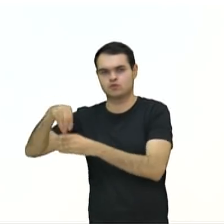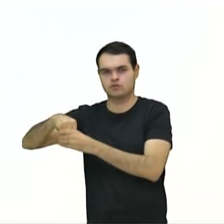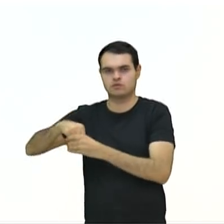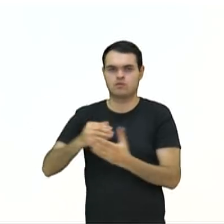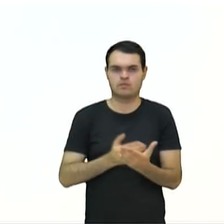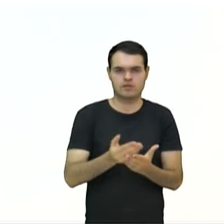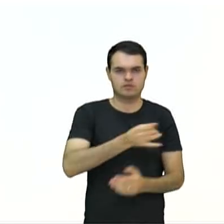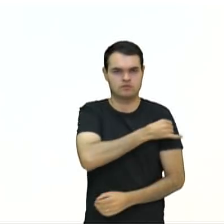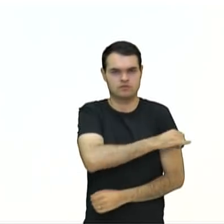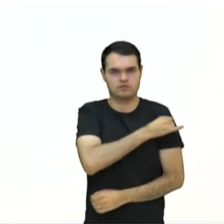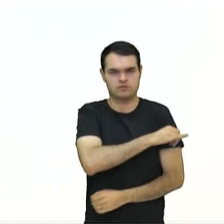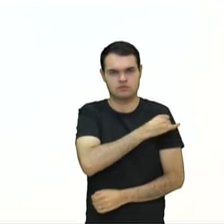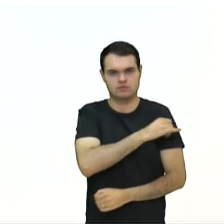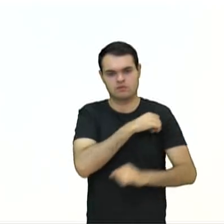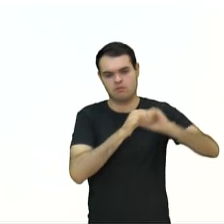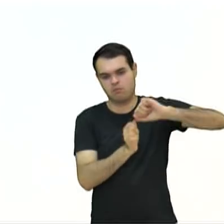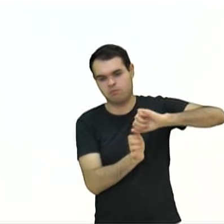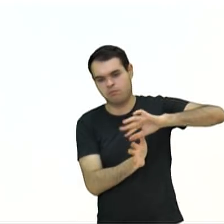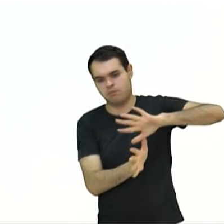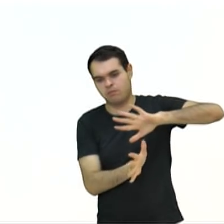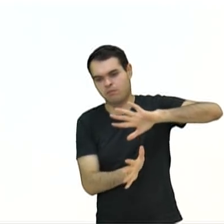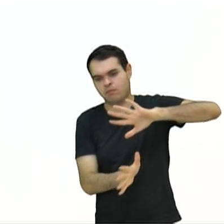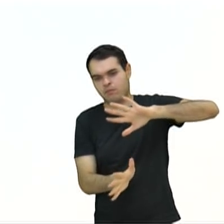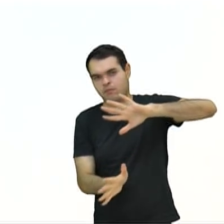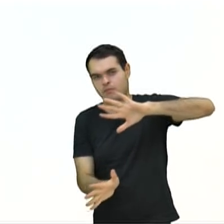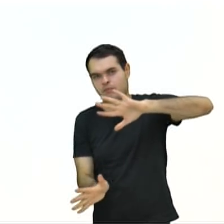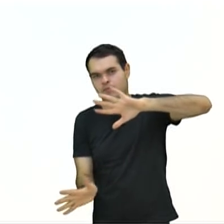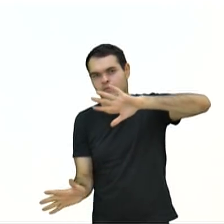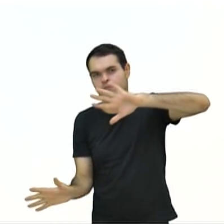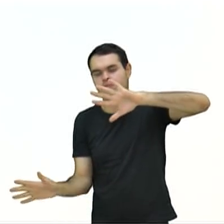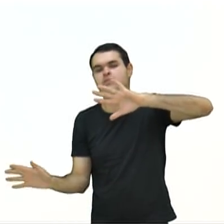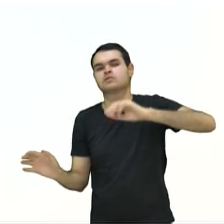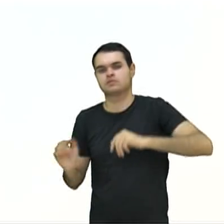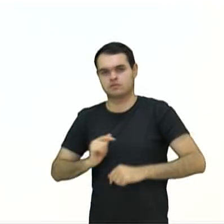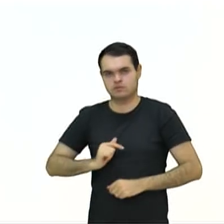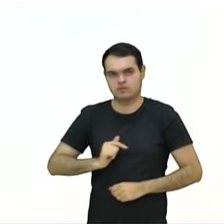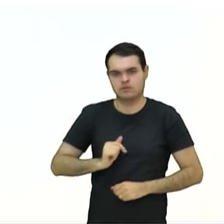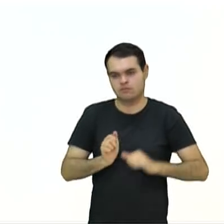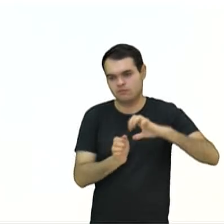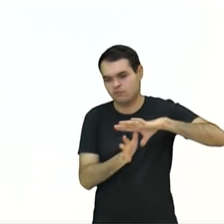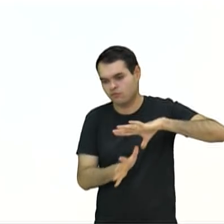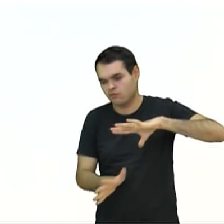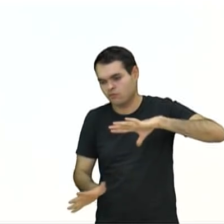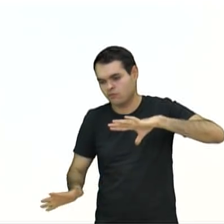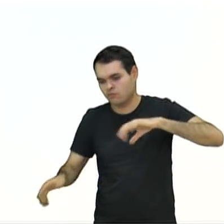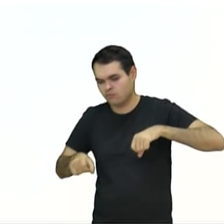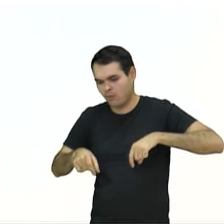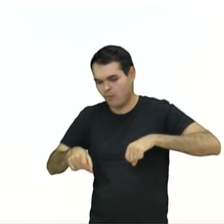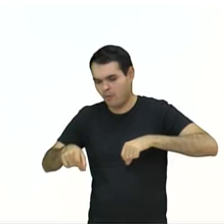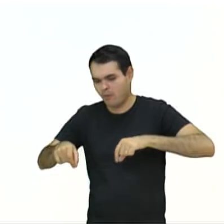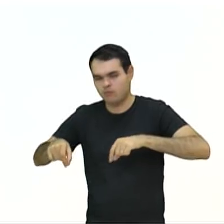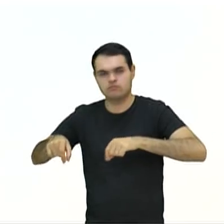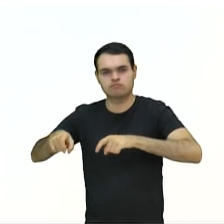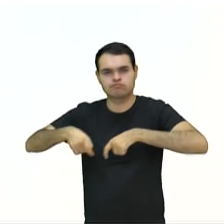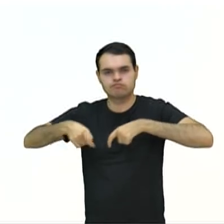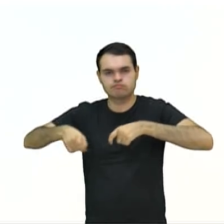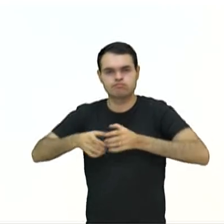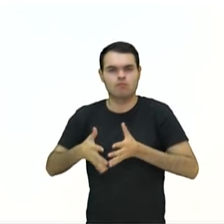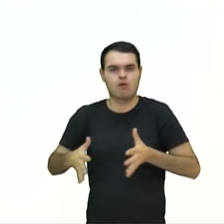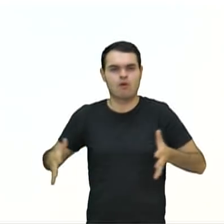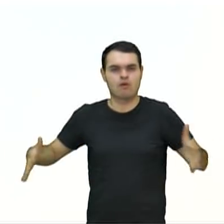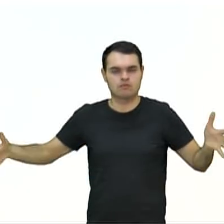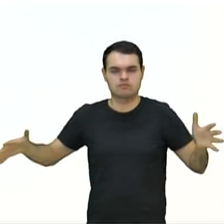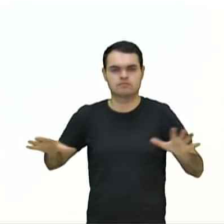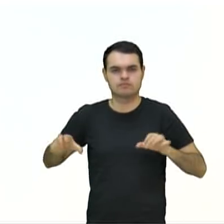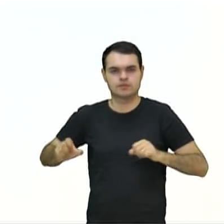de Janeiro e vai em direção ao interior. Ali vão se espalhando as lavouras de café e ocupando todas essas